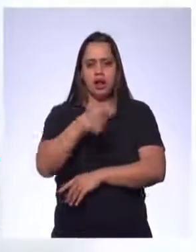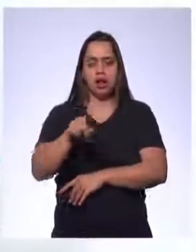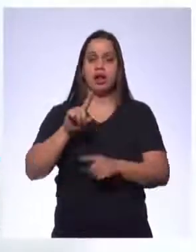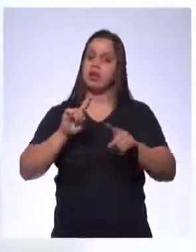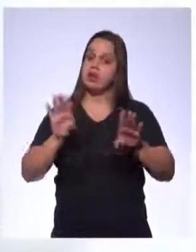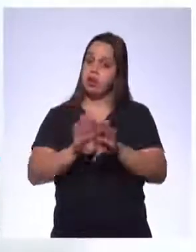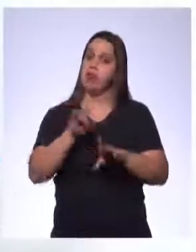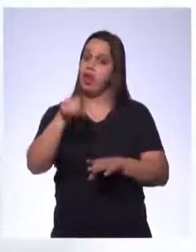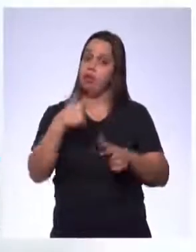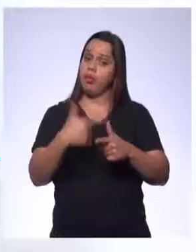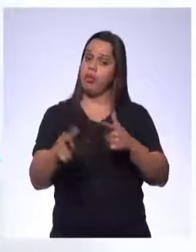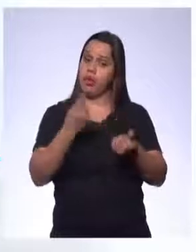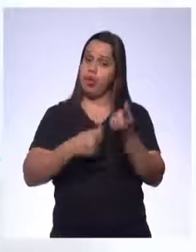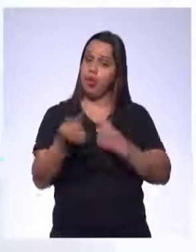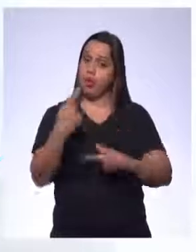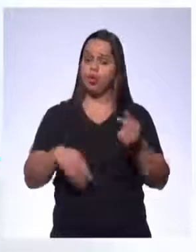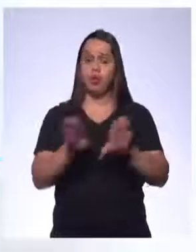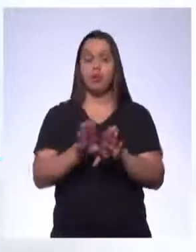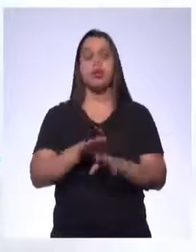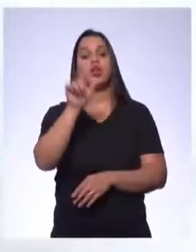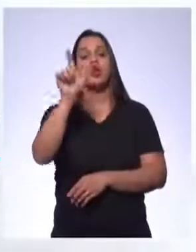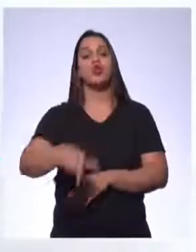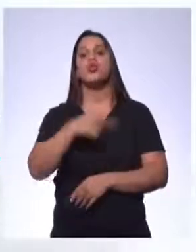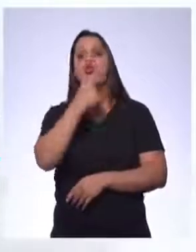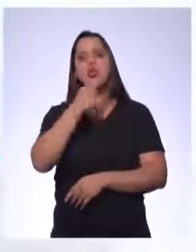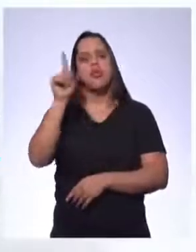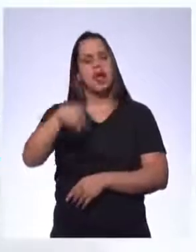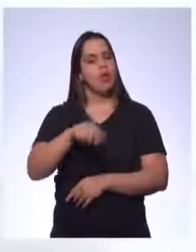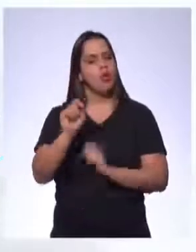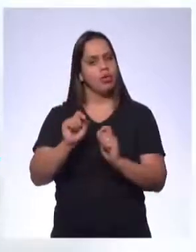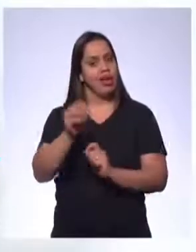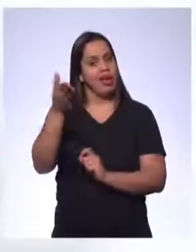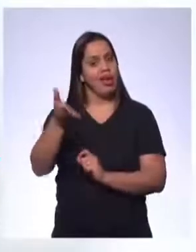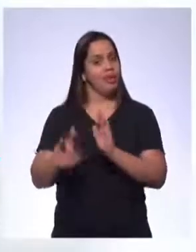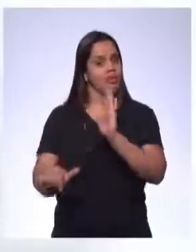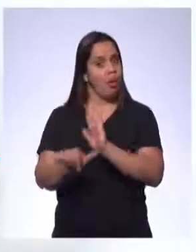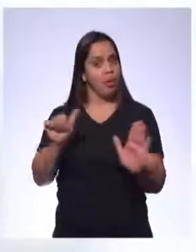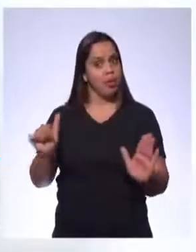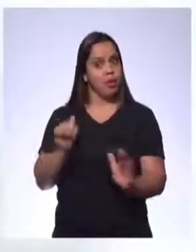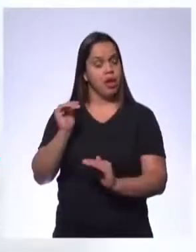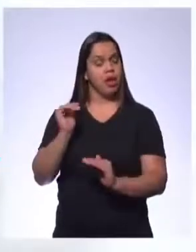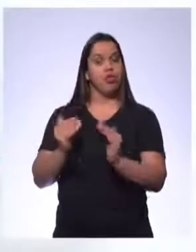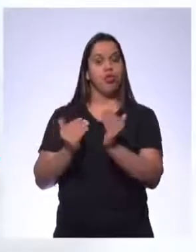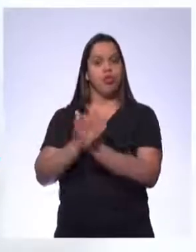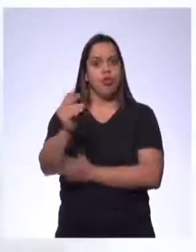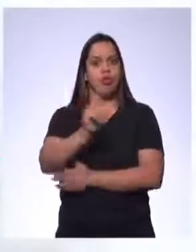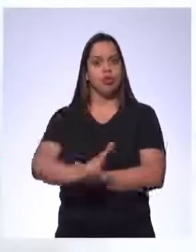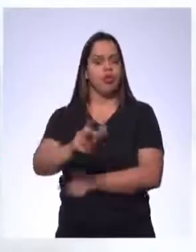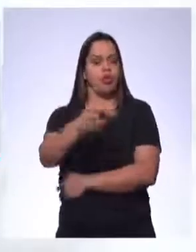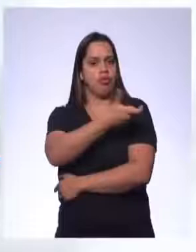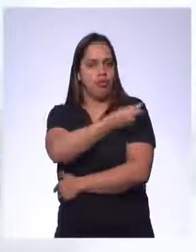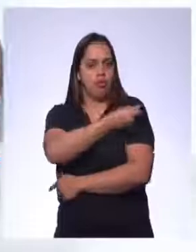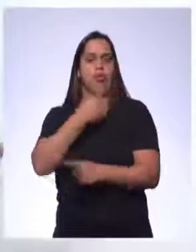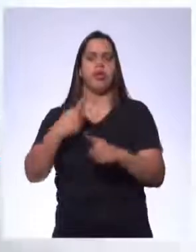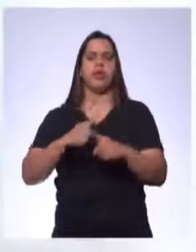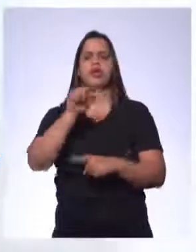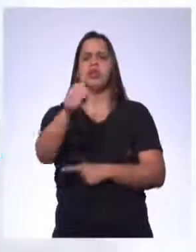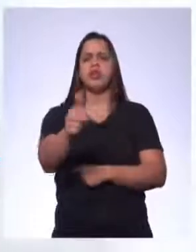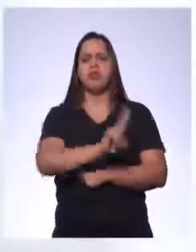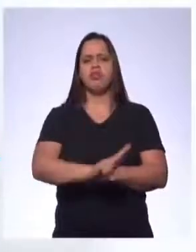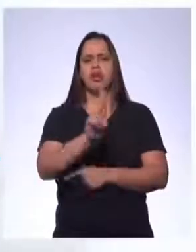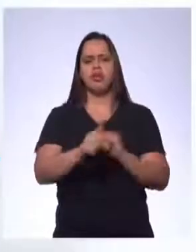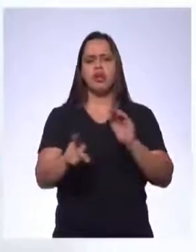Louis Pasteur, ele é considerado um dos precursores aí da produção da vacina por conta disso. Né? Depois ele vai trabalhar com a